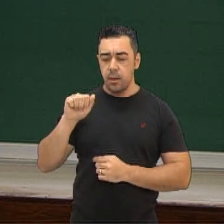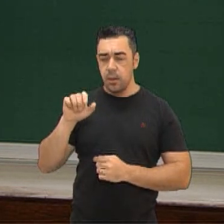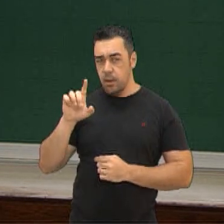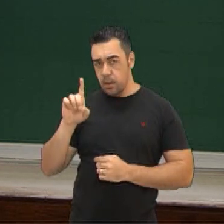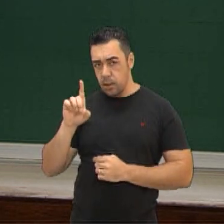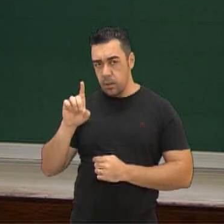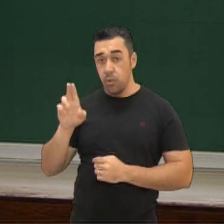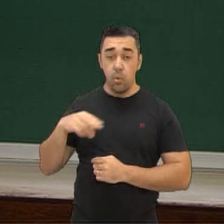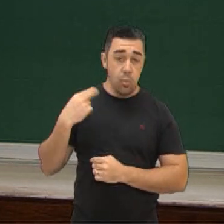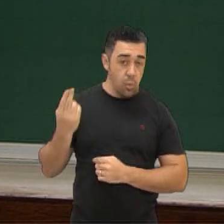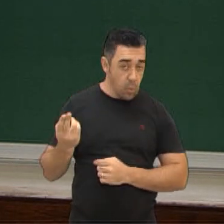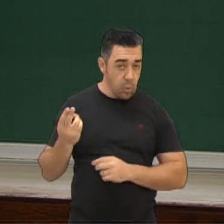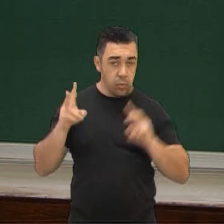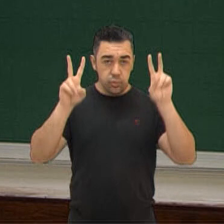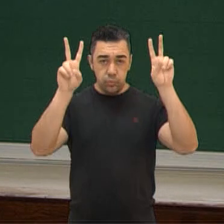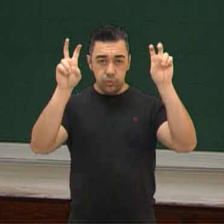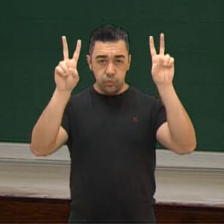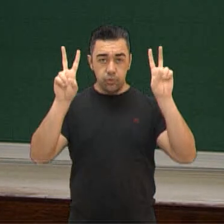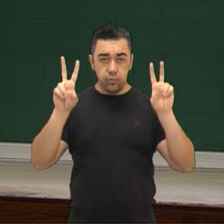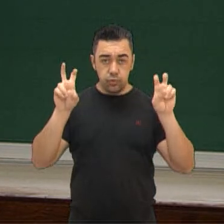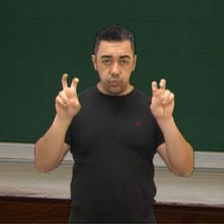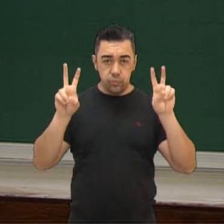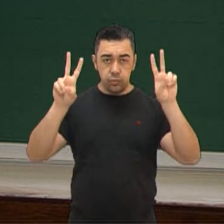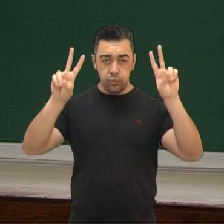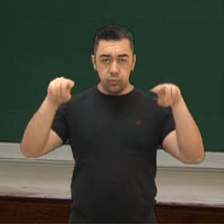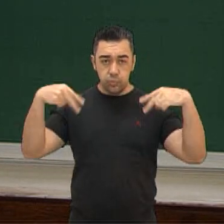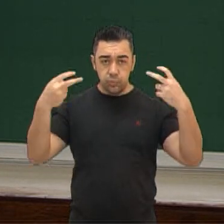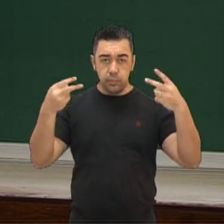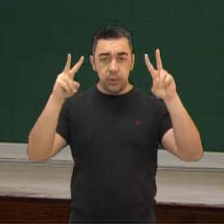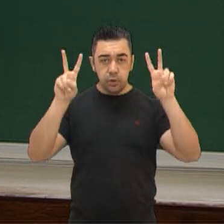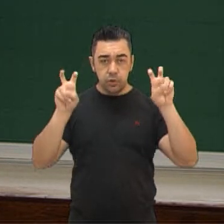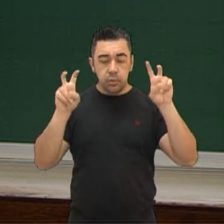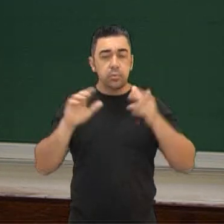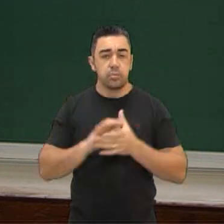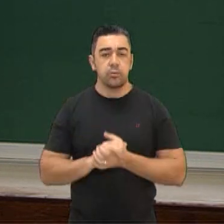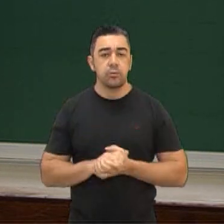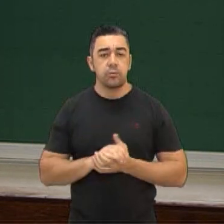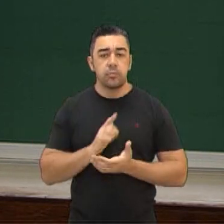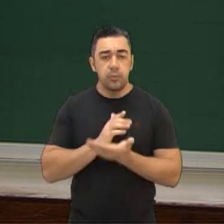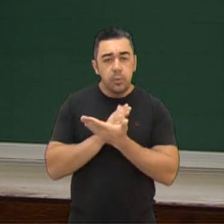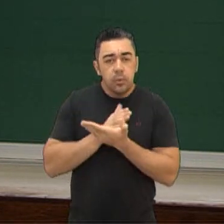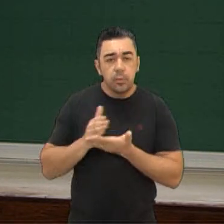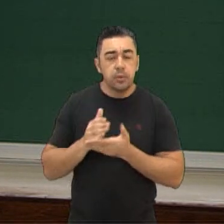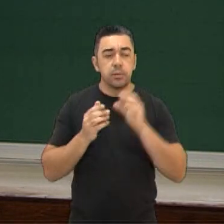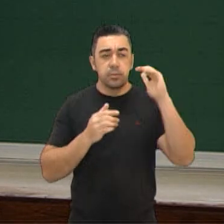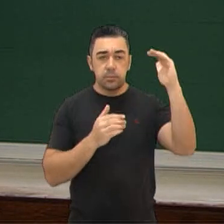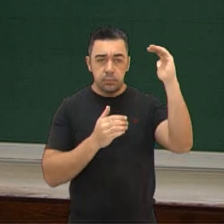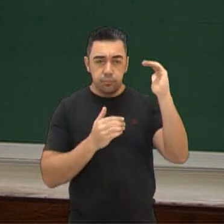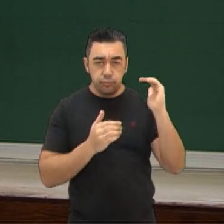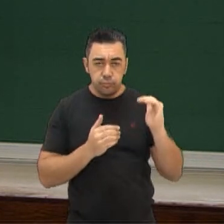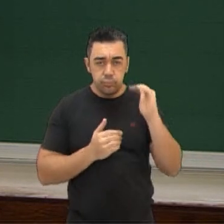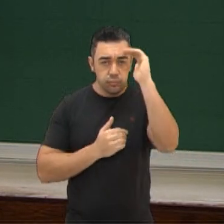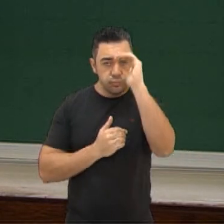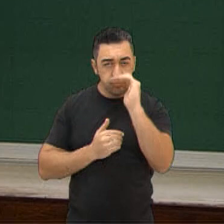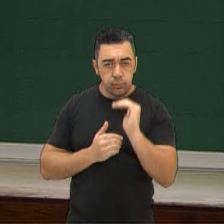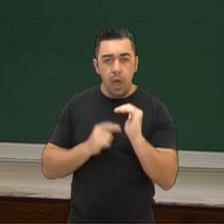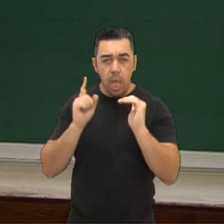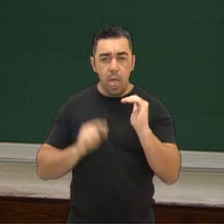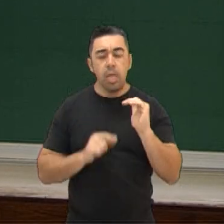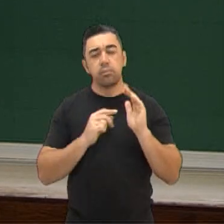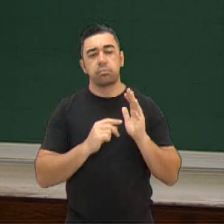de subtítulo ou entrada. E em seguida vem o corpo da notícia, a notícia em